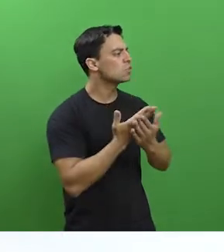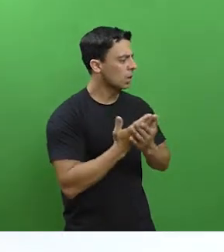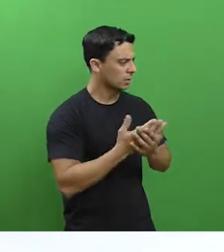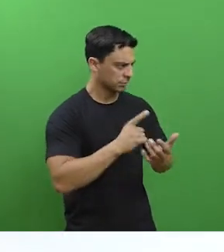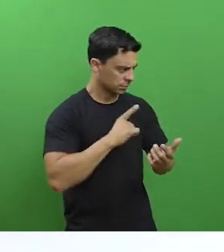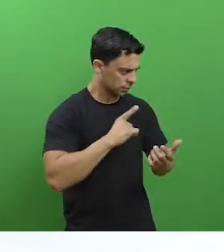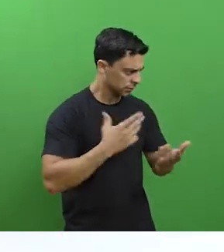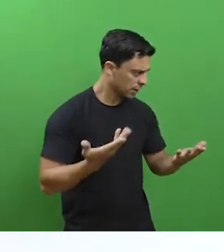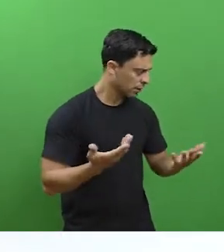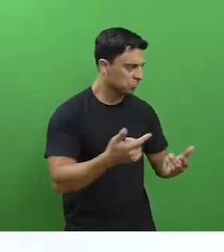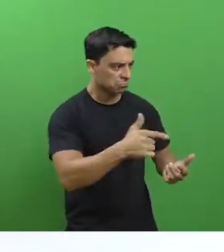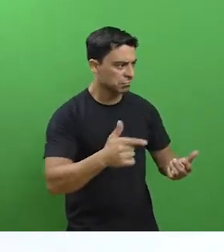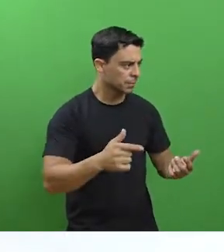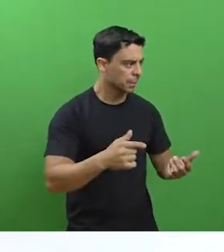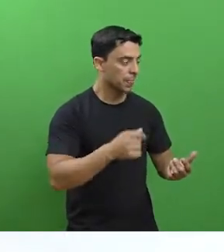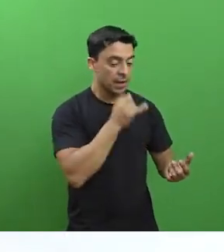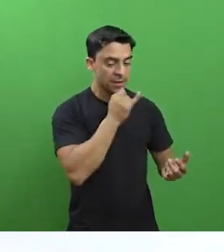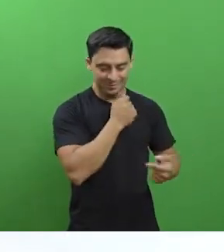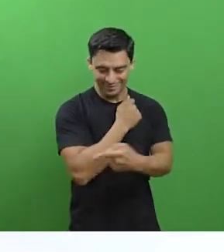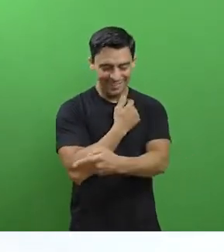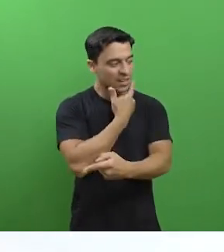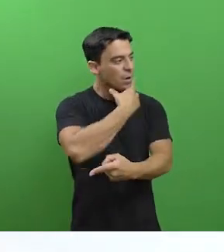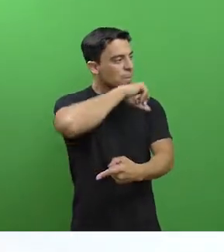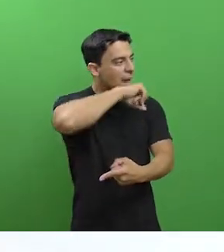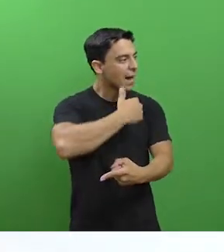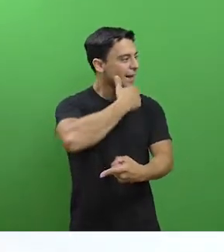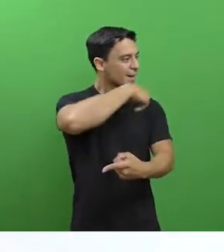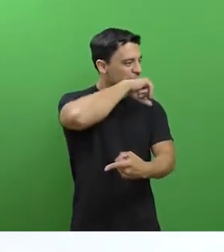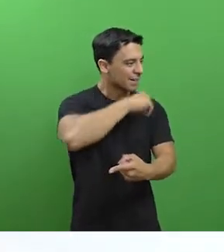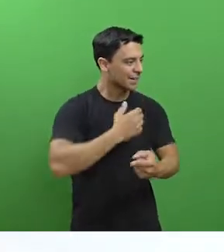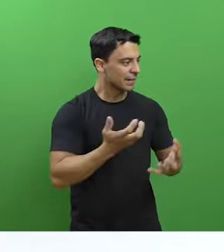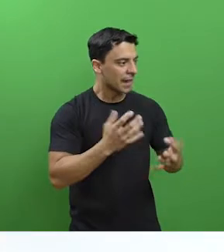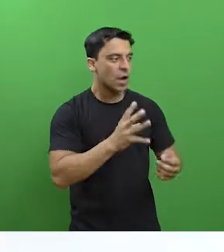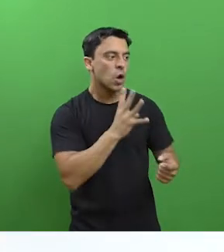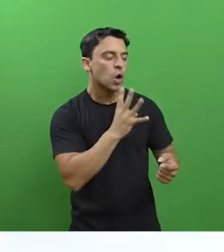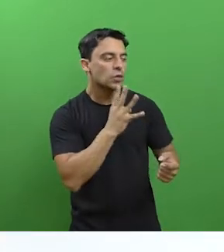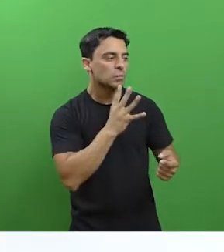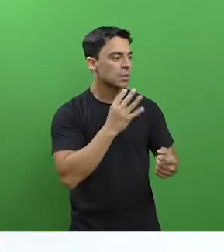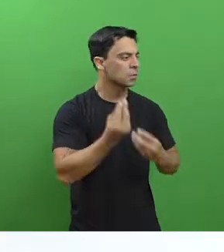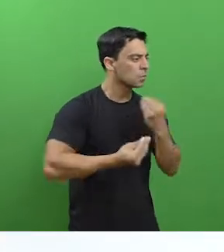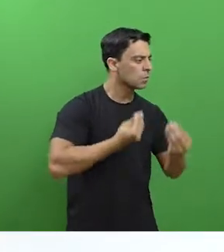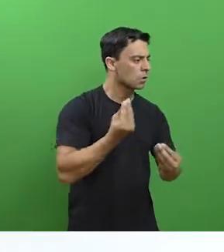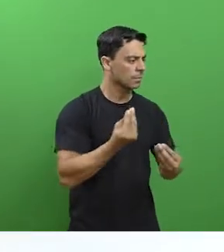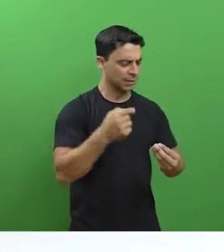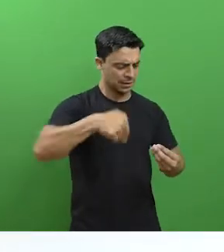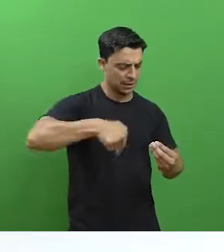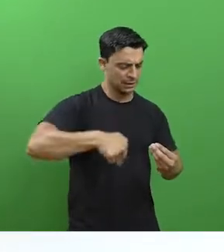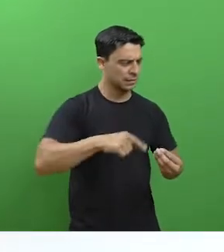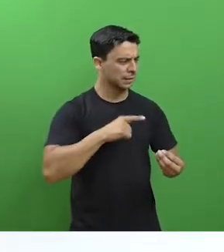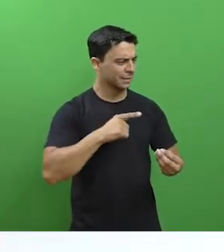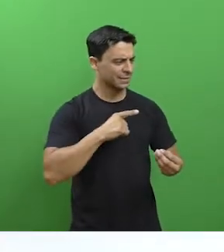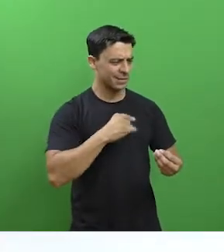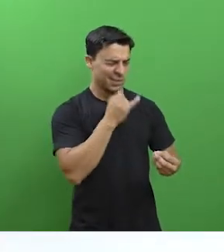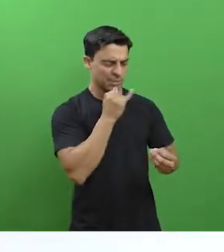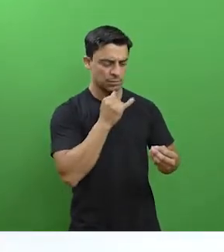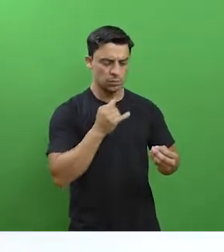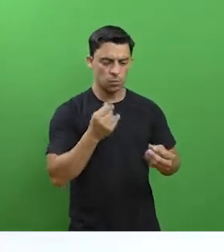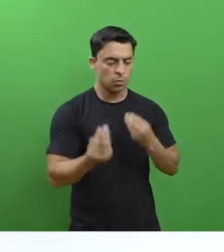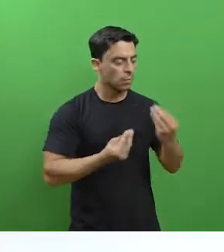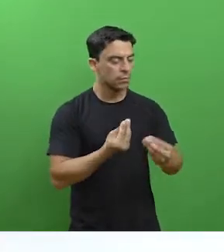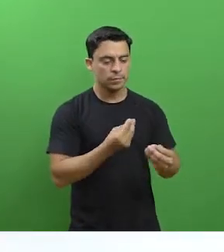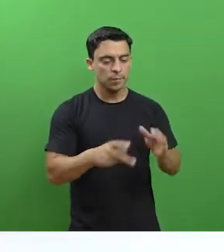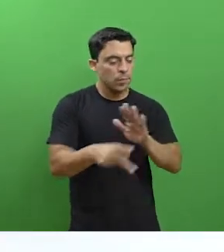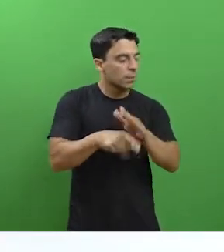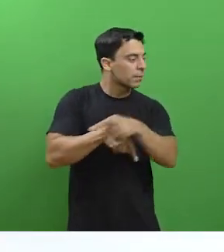sim aperfeiçoar, buscar mais conhecimento? Não? Ou é bem limitado? É no tempo deles? Enfim.